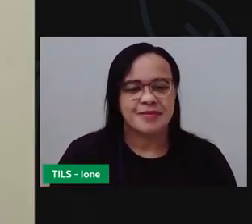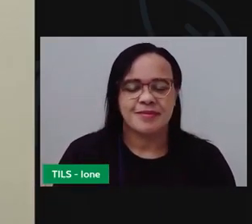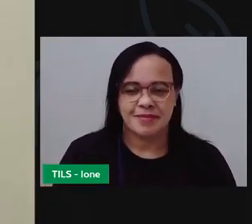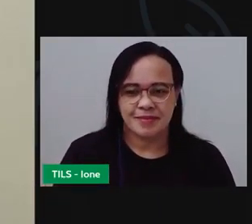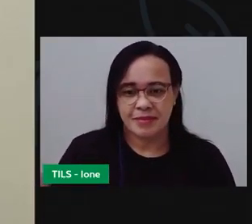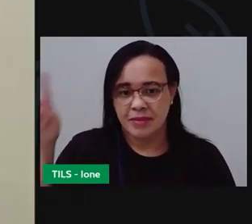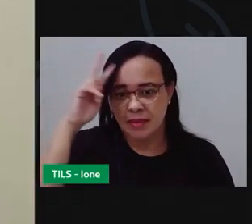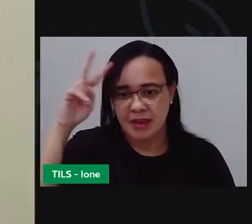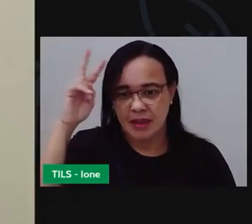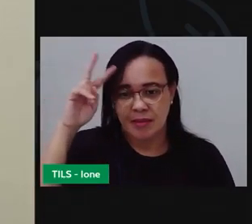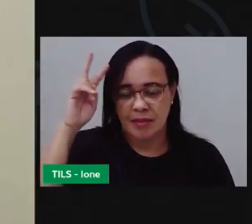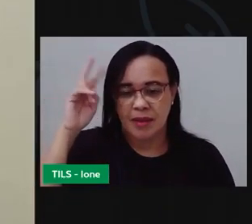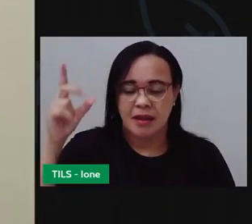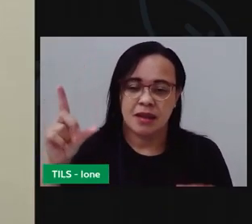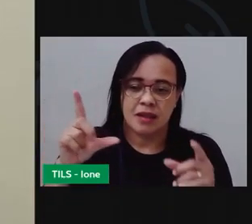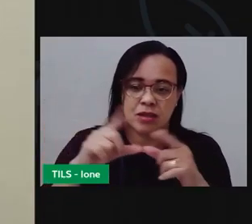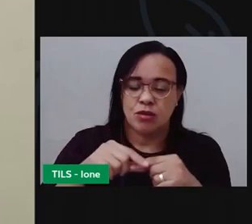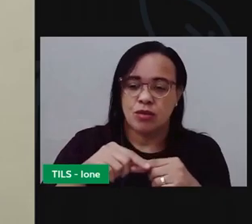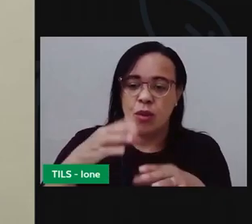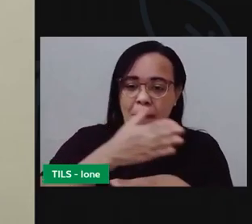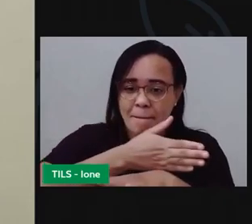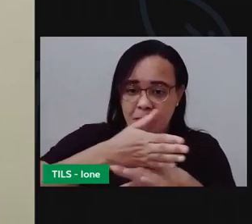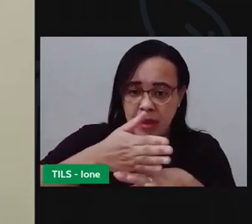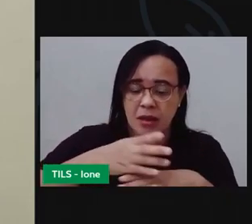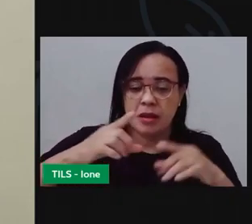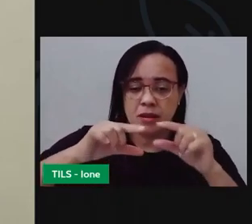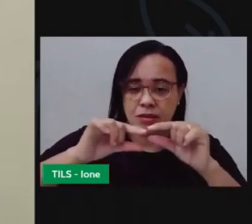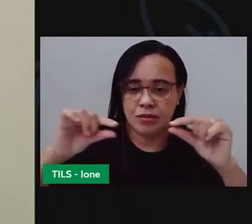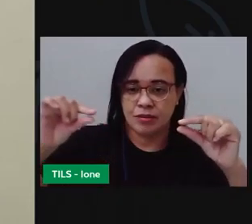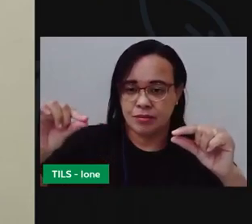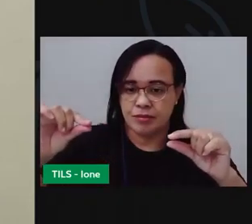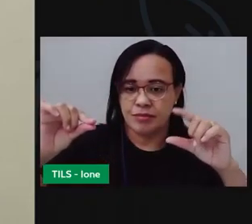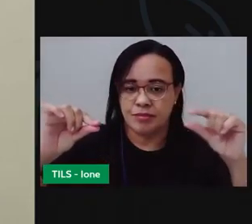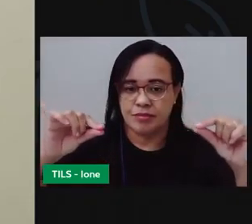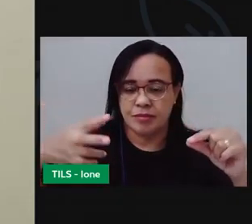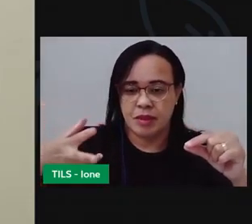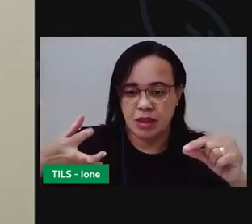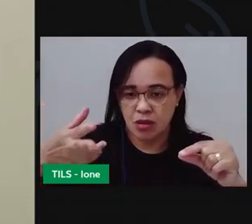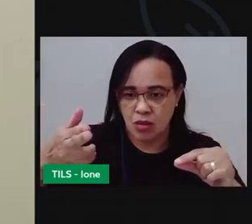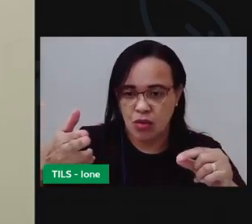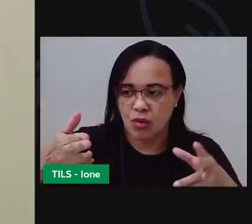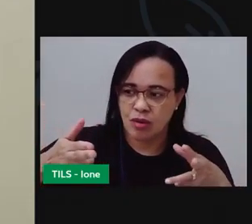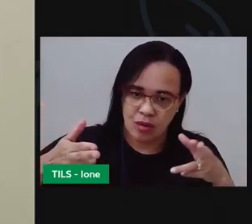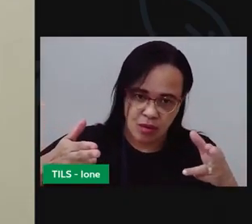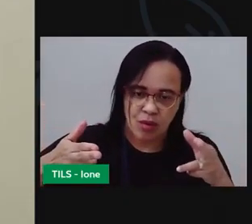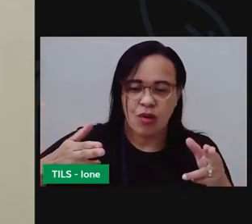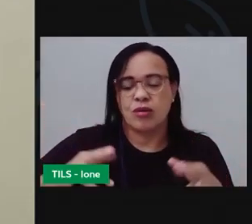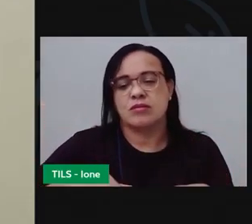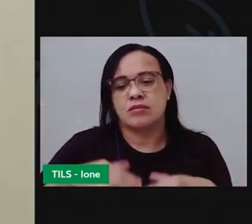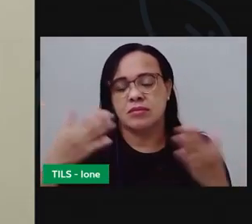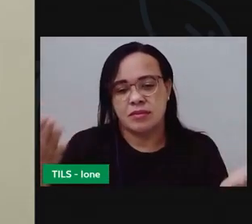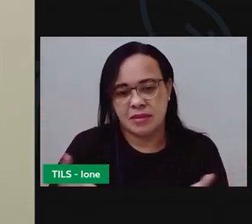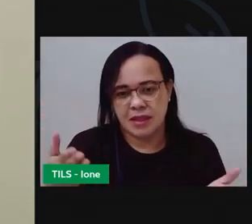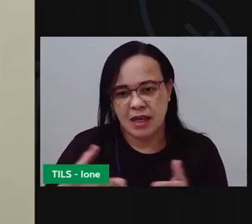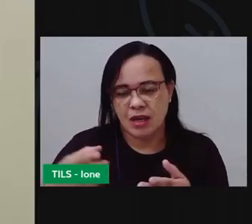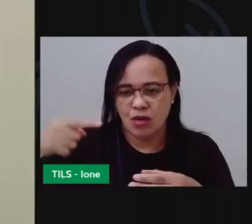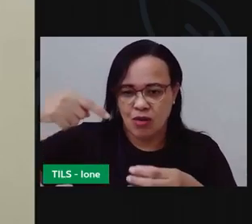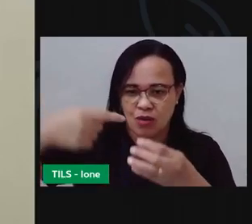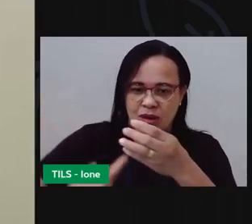Lembrando que a gente une as pontas do barbante, recorta e agora a gente vai passar aqui,